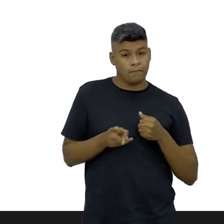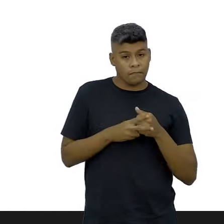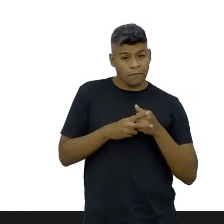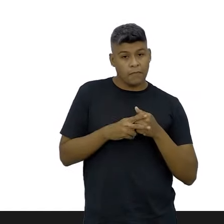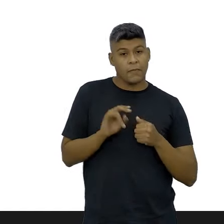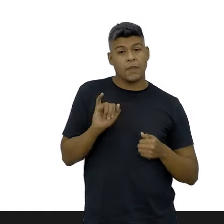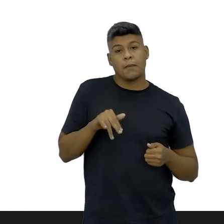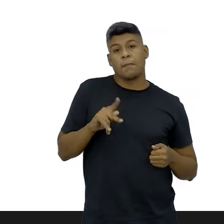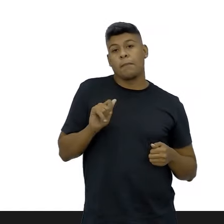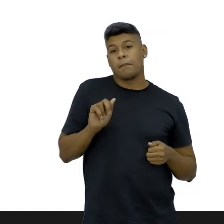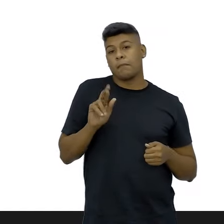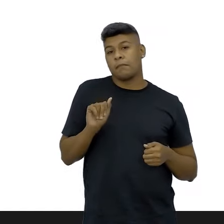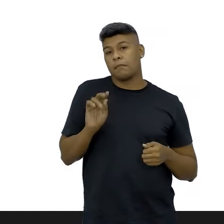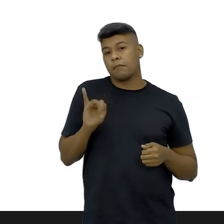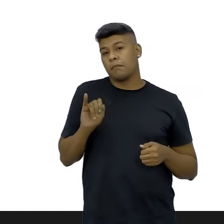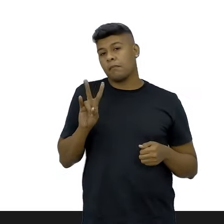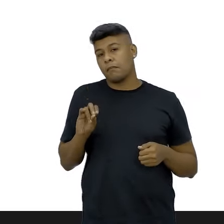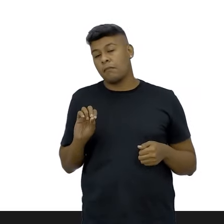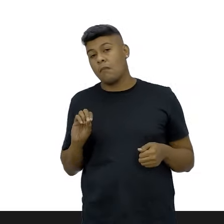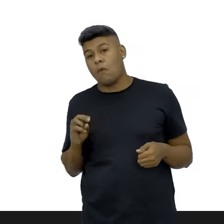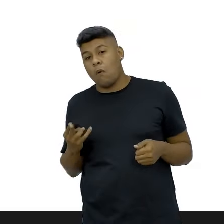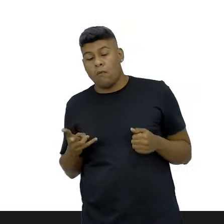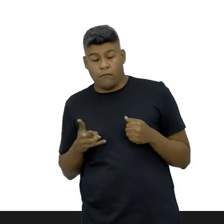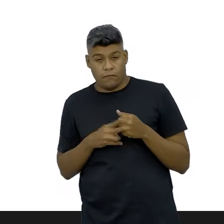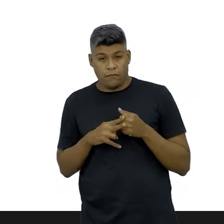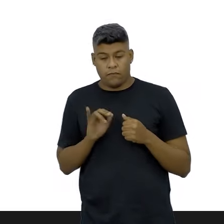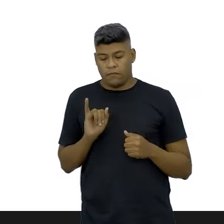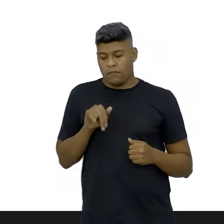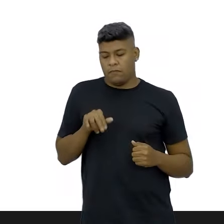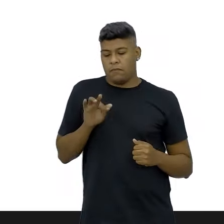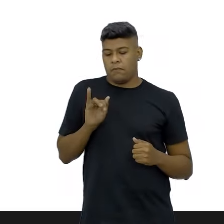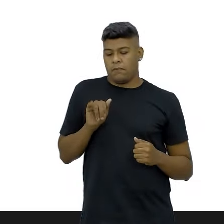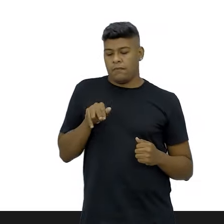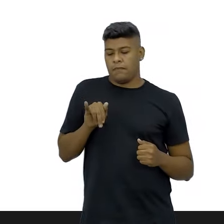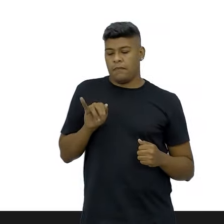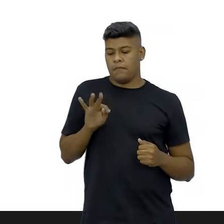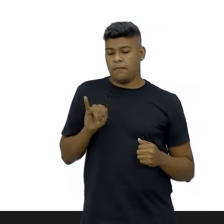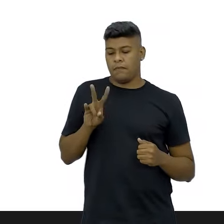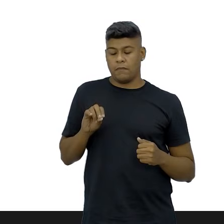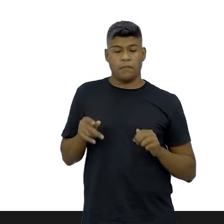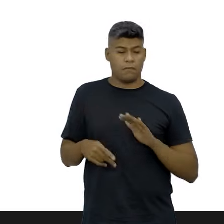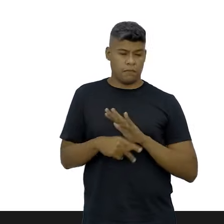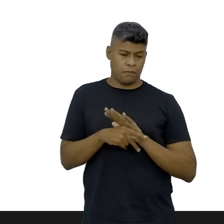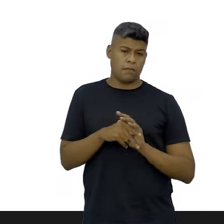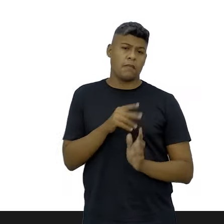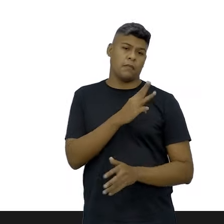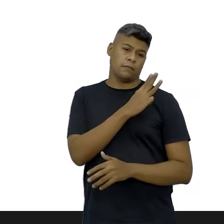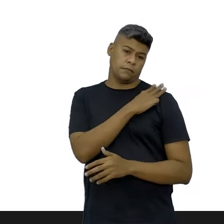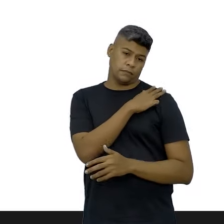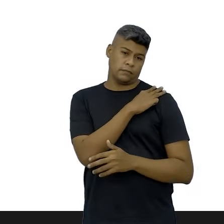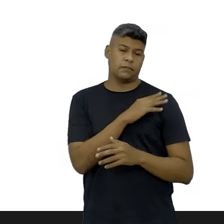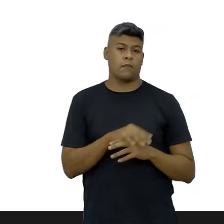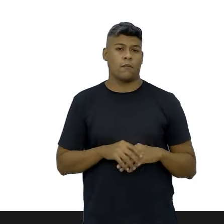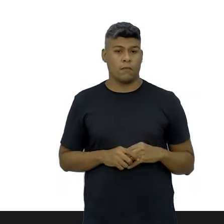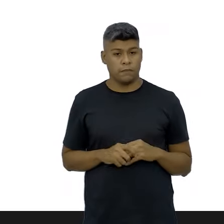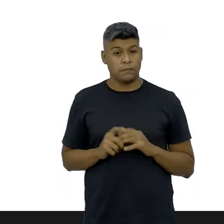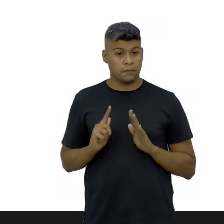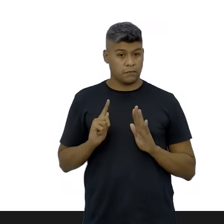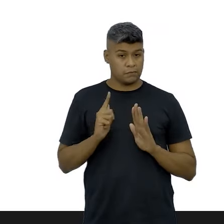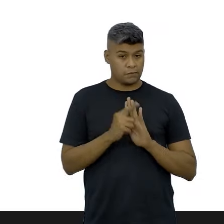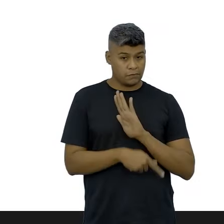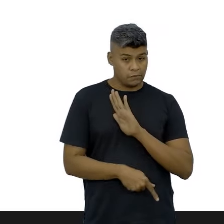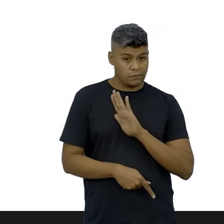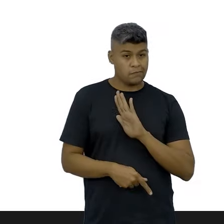no infinitivo, por exemplo, né, e é uma habilidade específica do terceiro ano. E notem que, apesar dos gêneros que